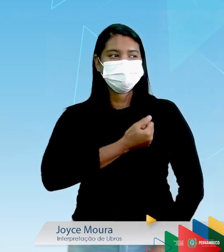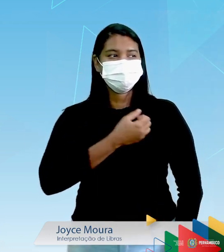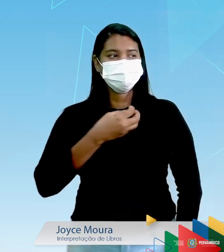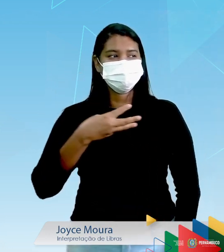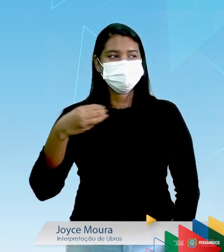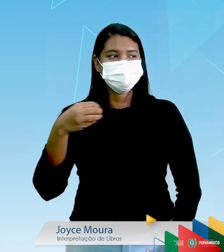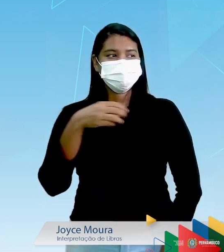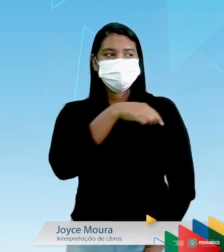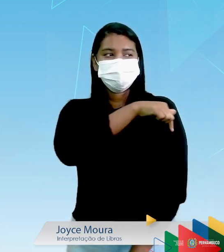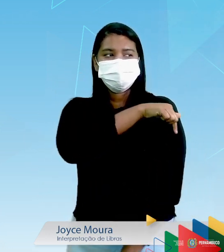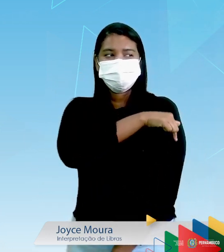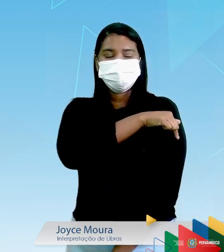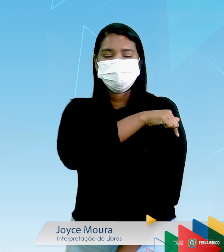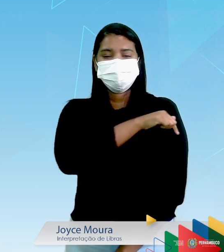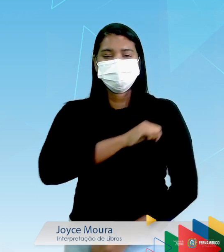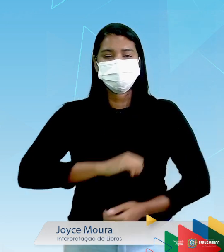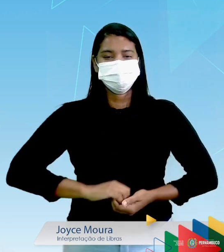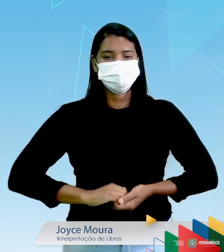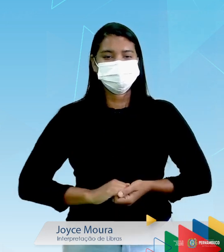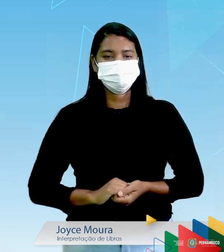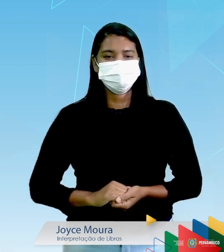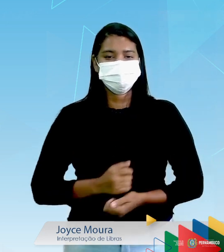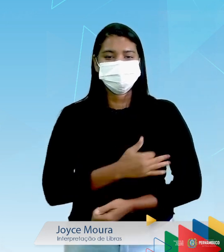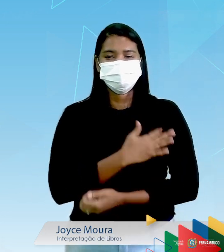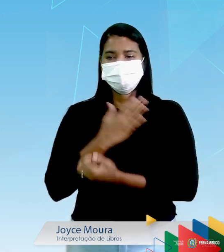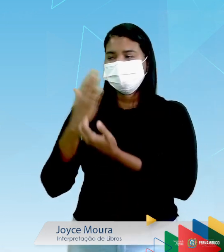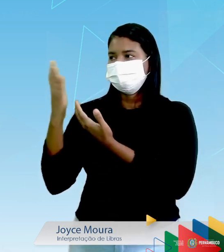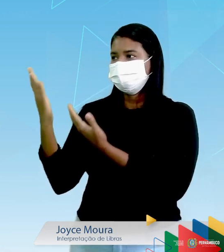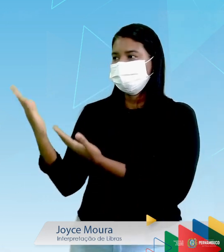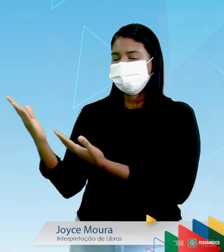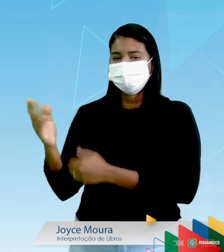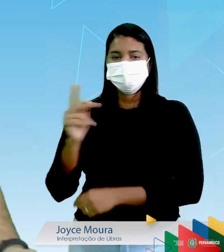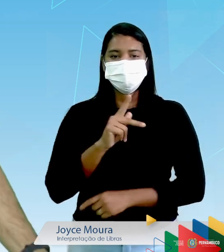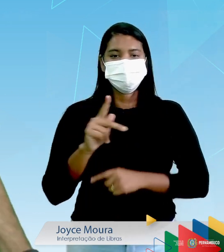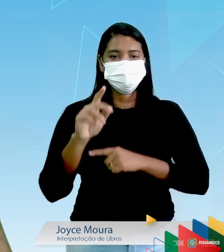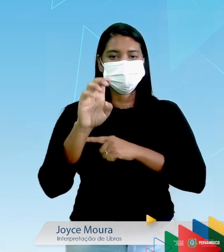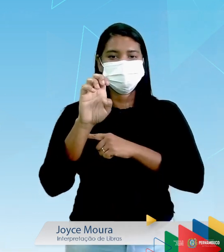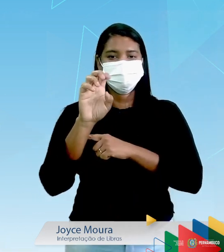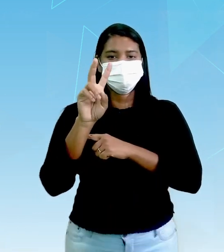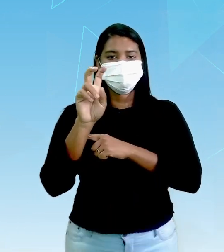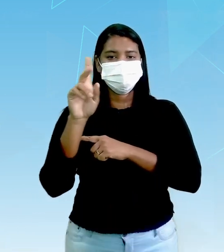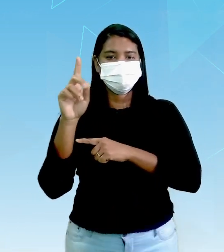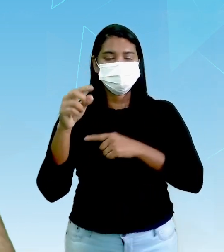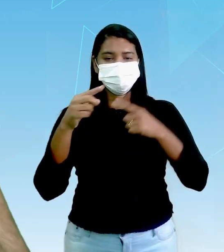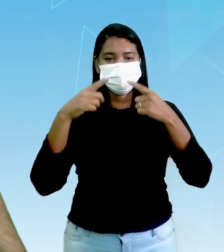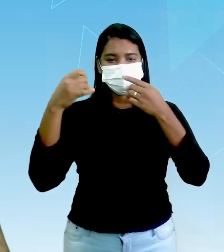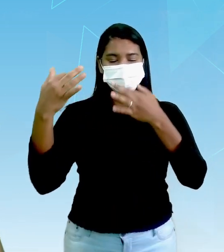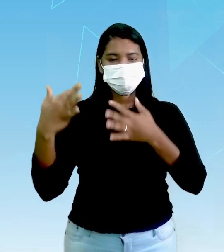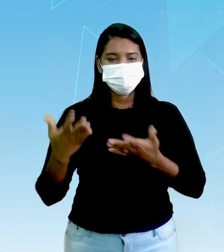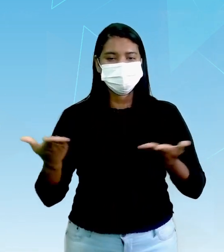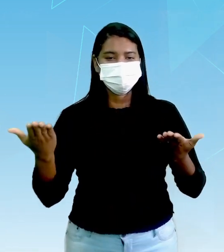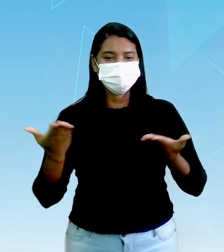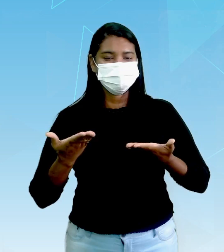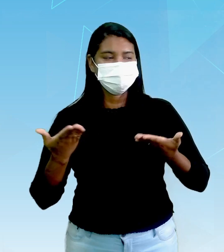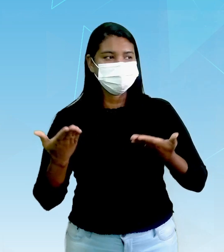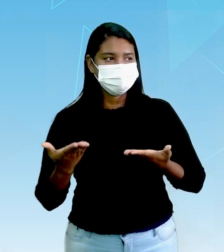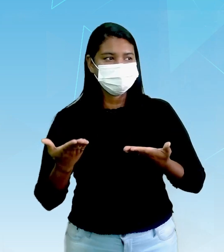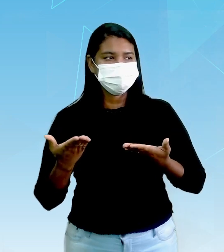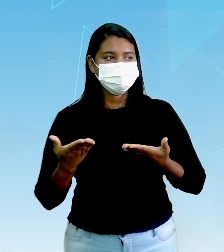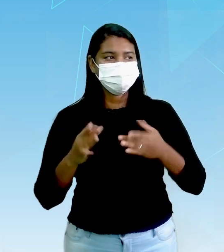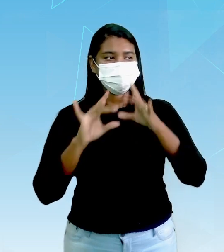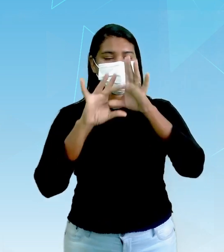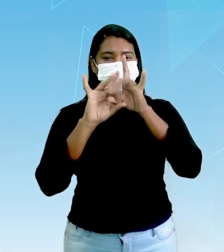para o 7º ano do ensino fundamental. Eu sou o professor Evaldo Dantas e discutiremos nesse nosso encontro com relação